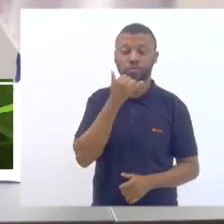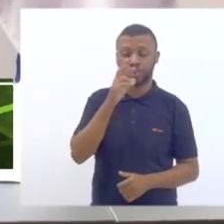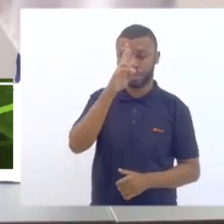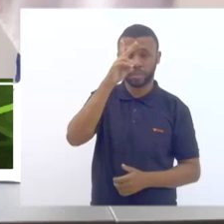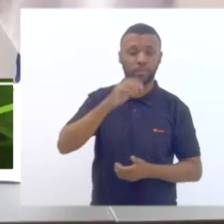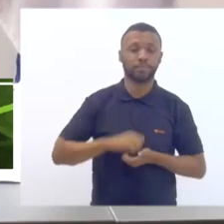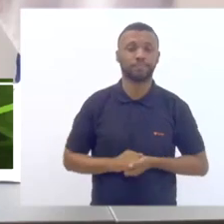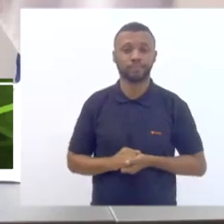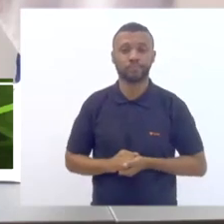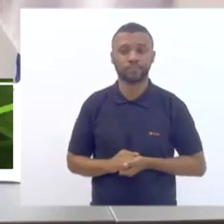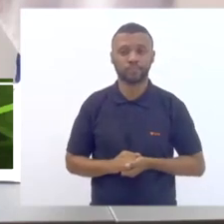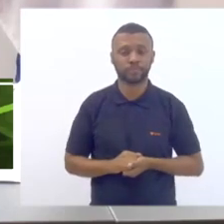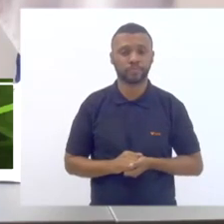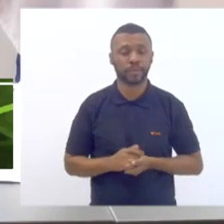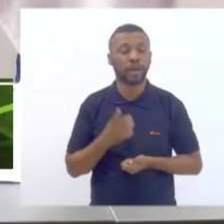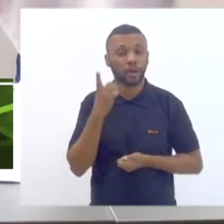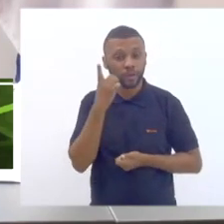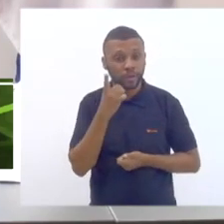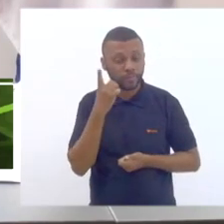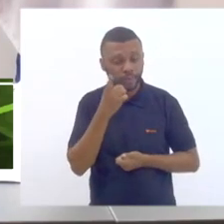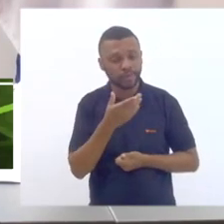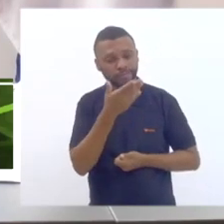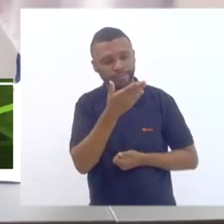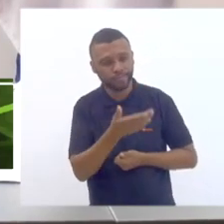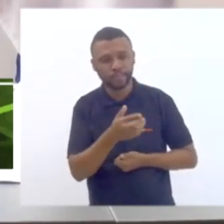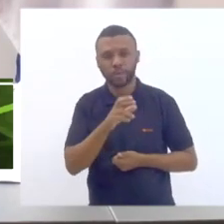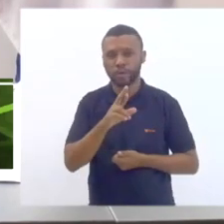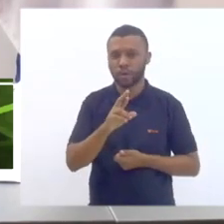deputado Rodrigo Bacelar,